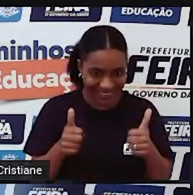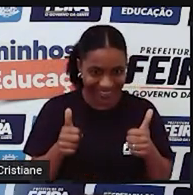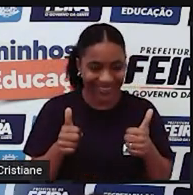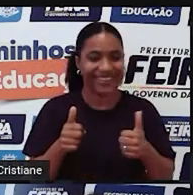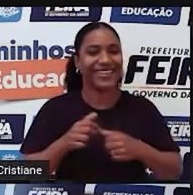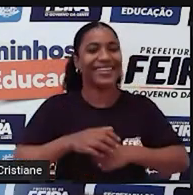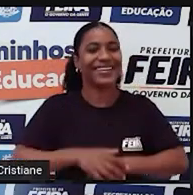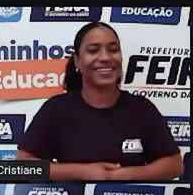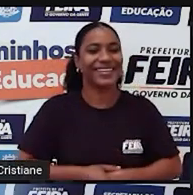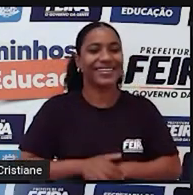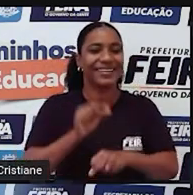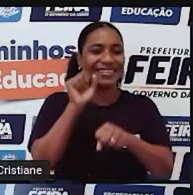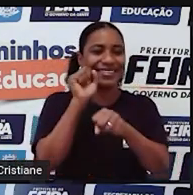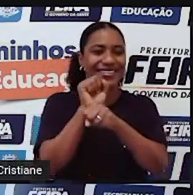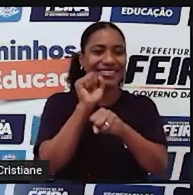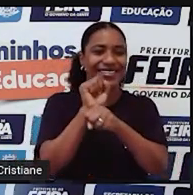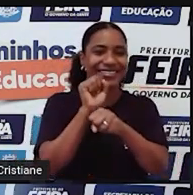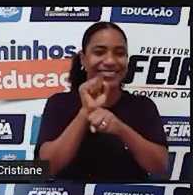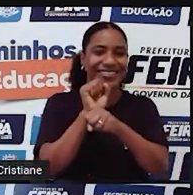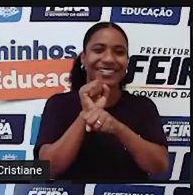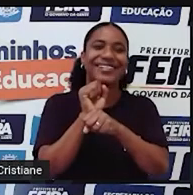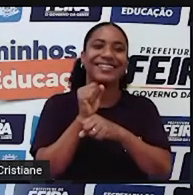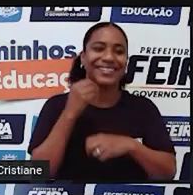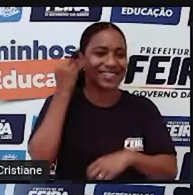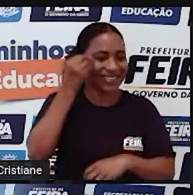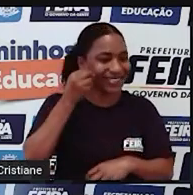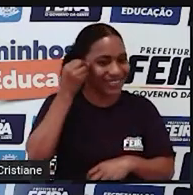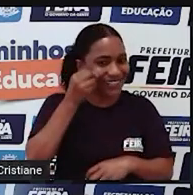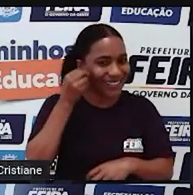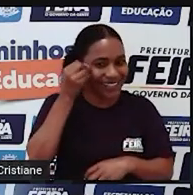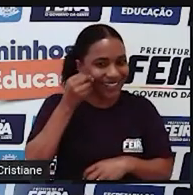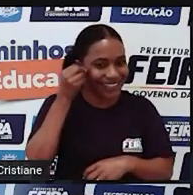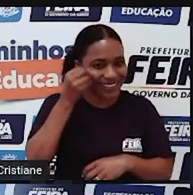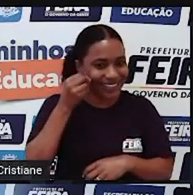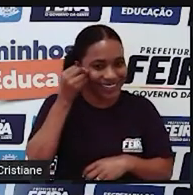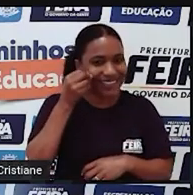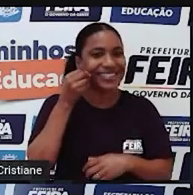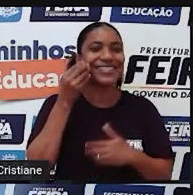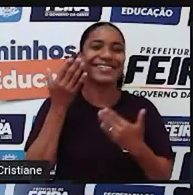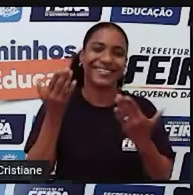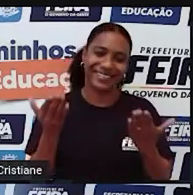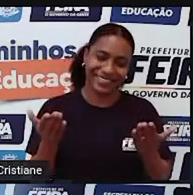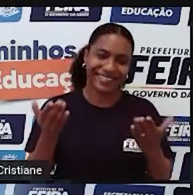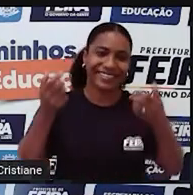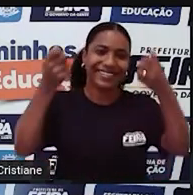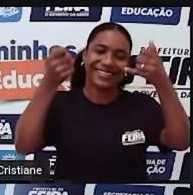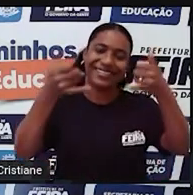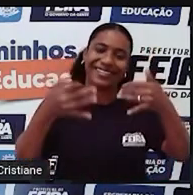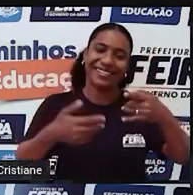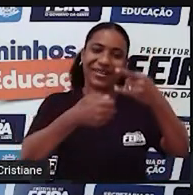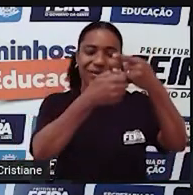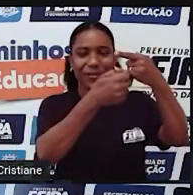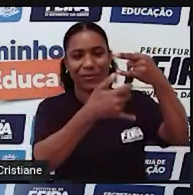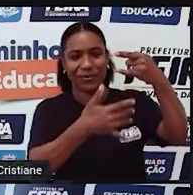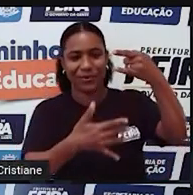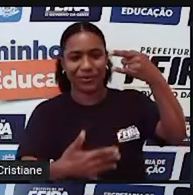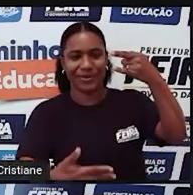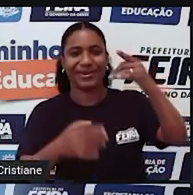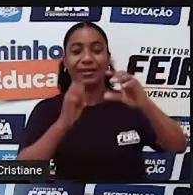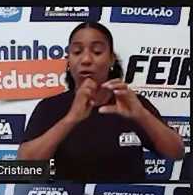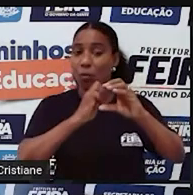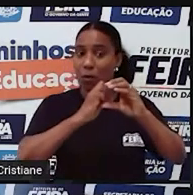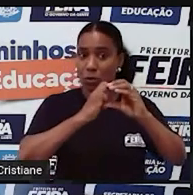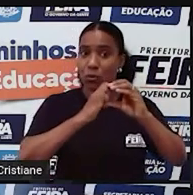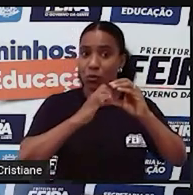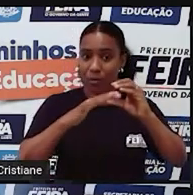vocês, as suas experiências sendo contadas através desse e-mail que está espelhado aqui